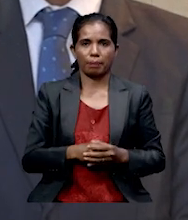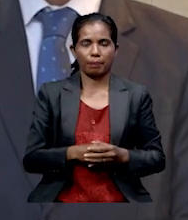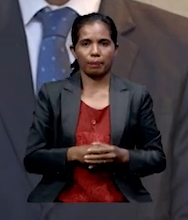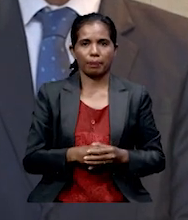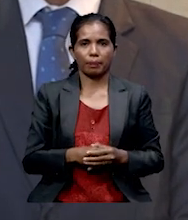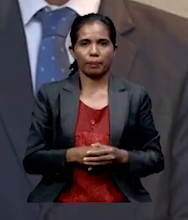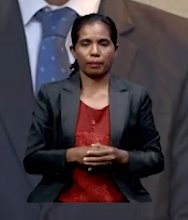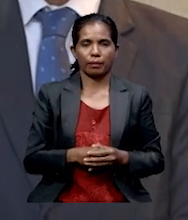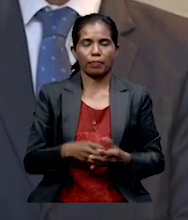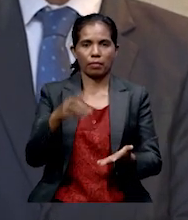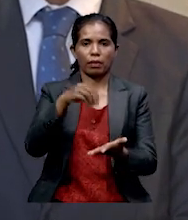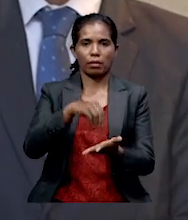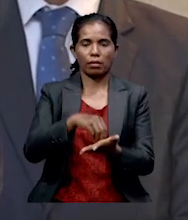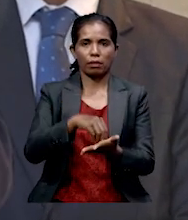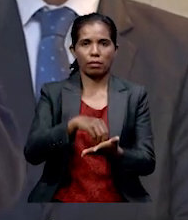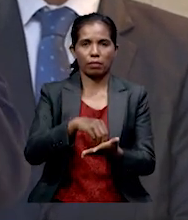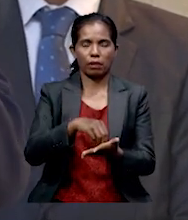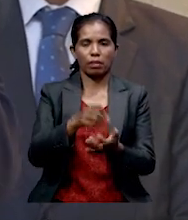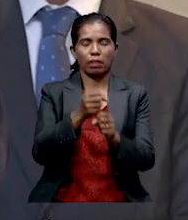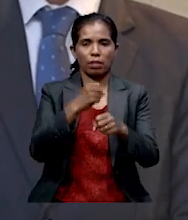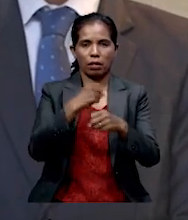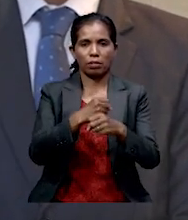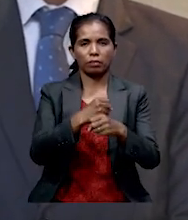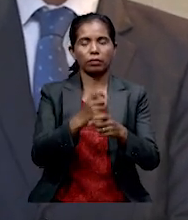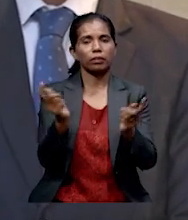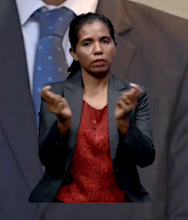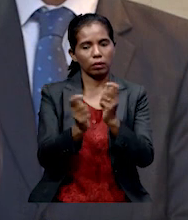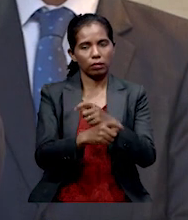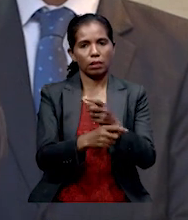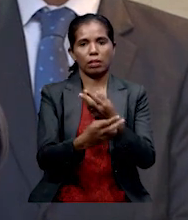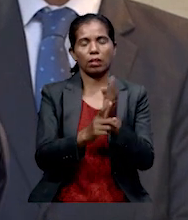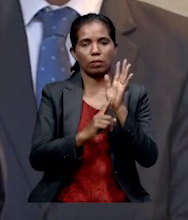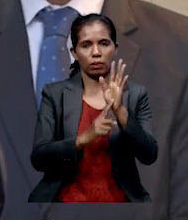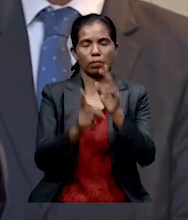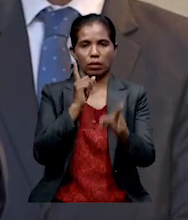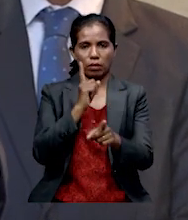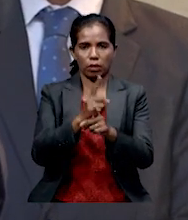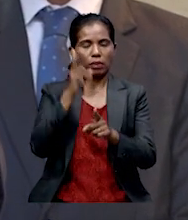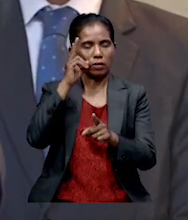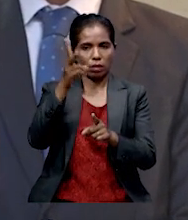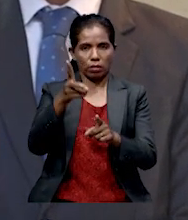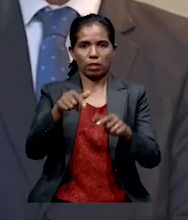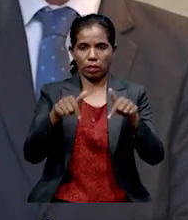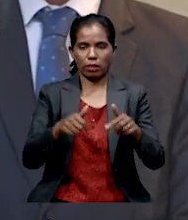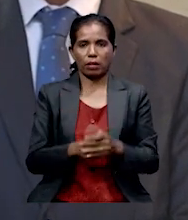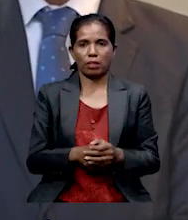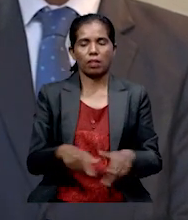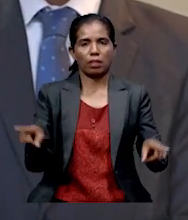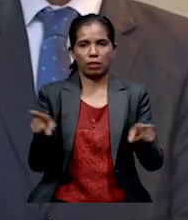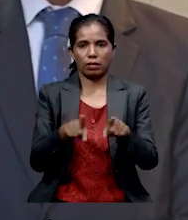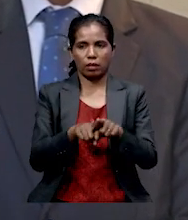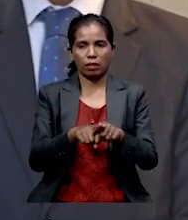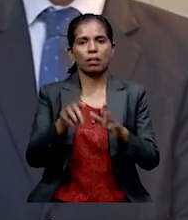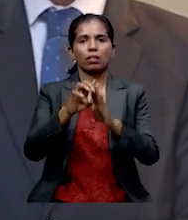tabele tau halos transforma sa realidade visão hirakne hanesan